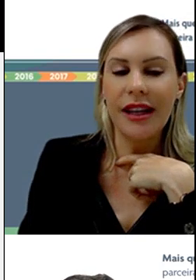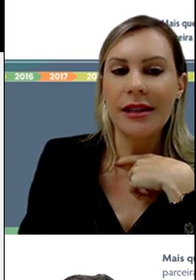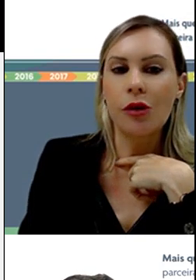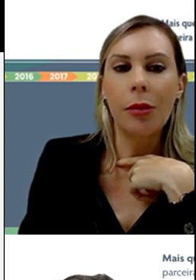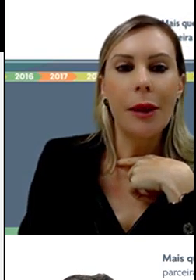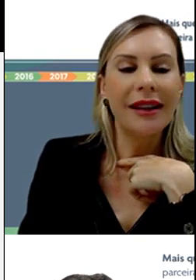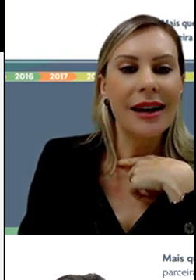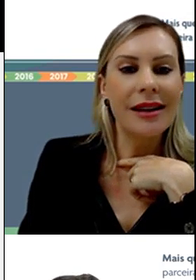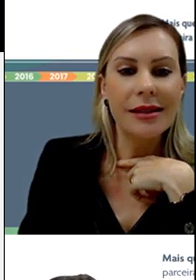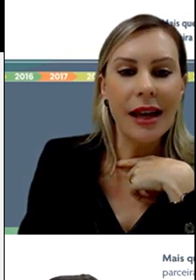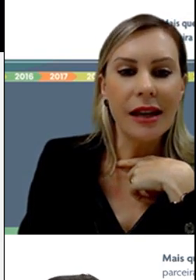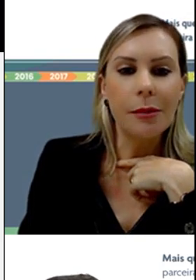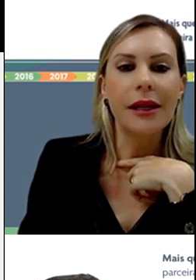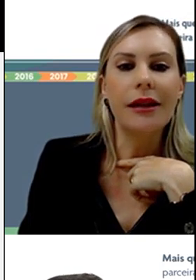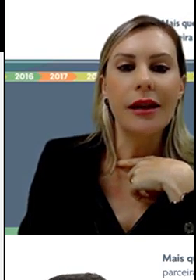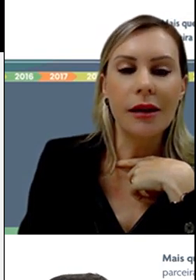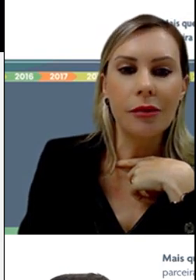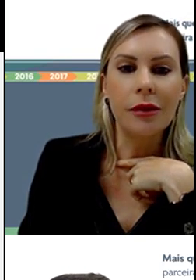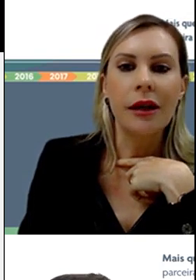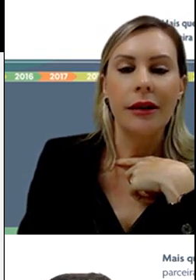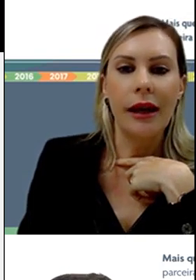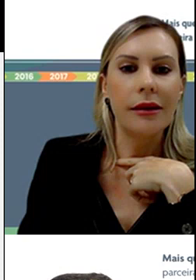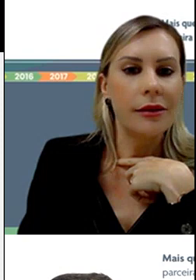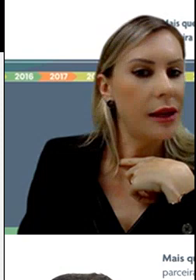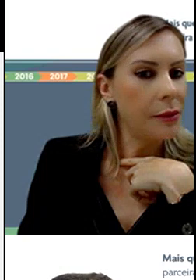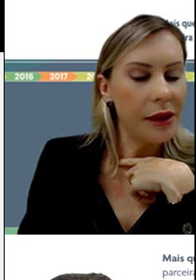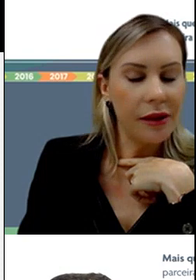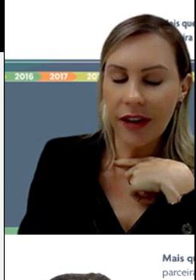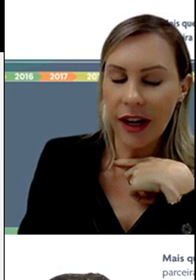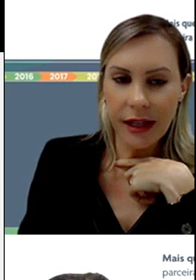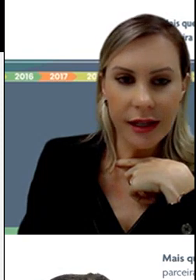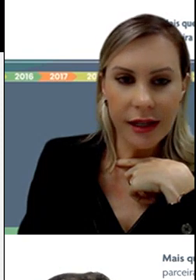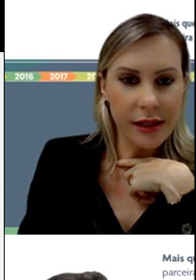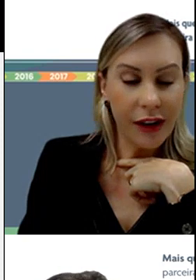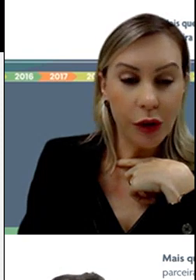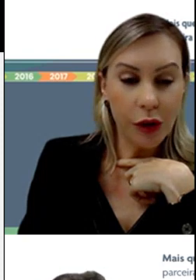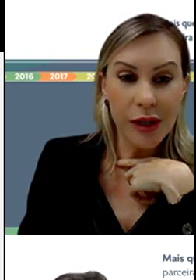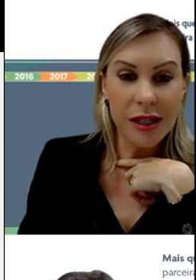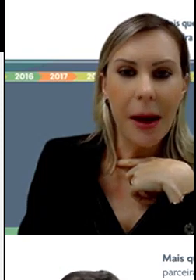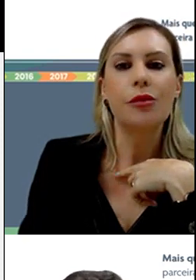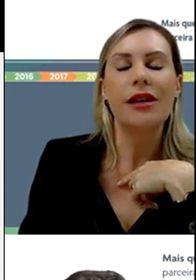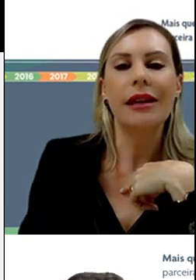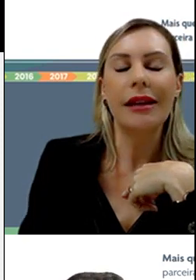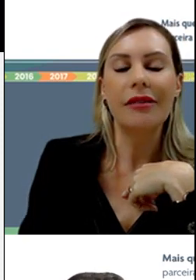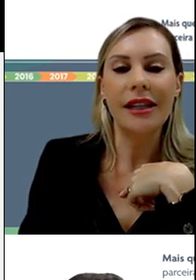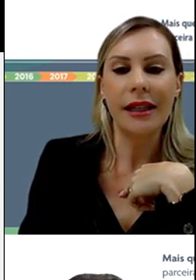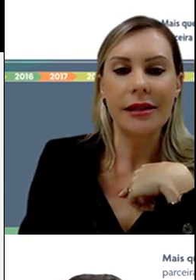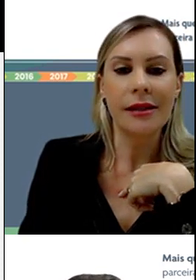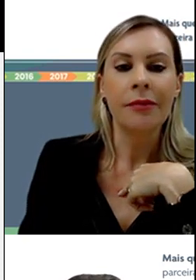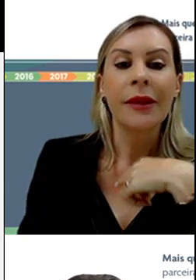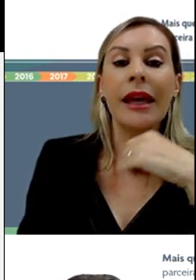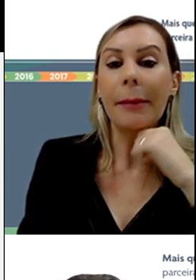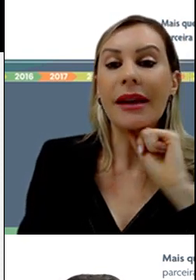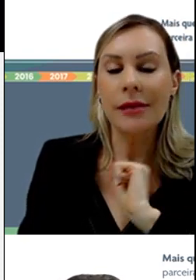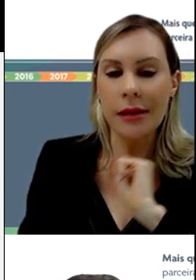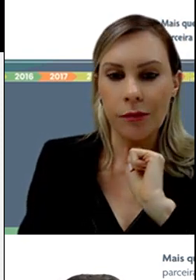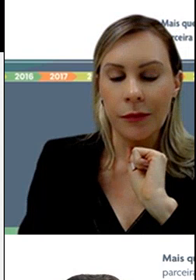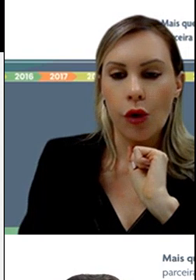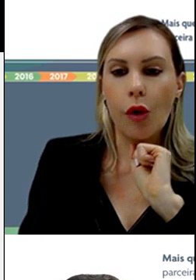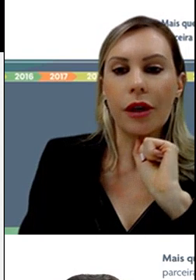de previdência complementar sempre terão, né? Sempre vai ter esses valores máximos aqui da invalidez. E